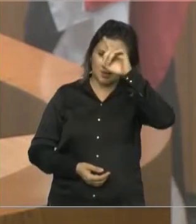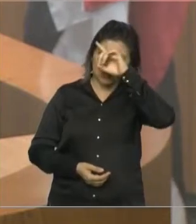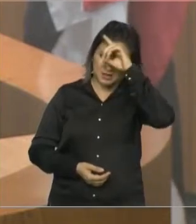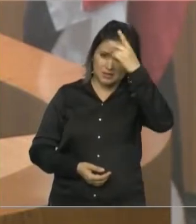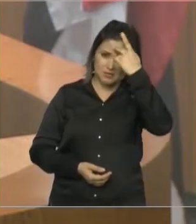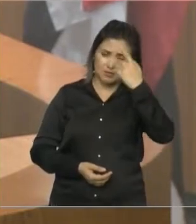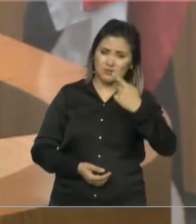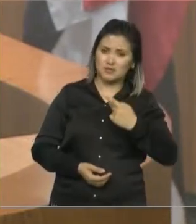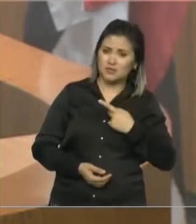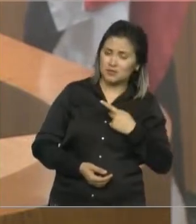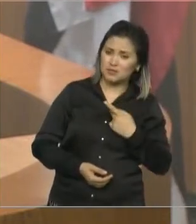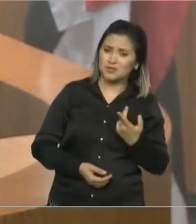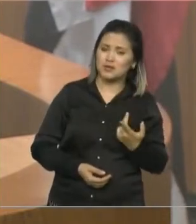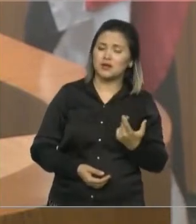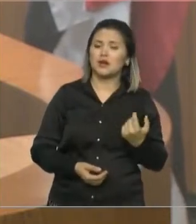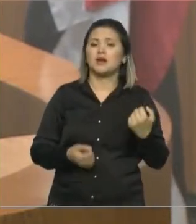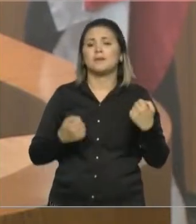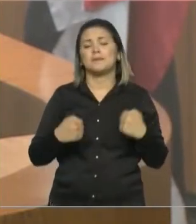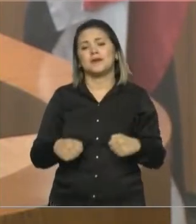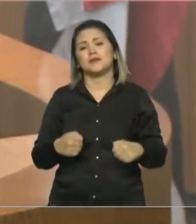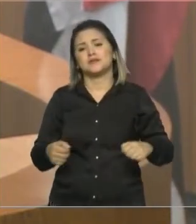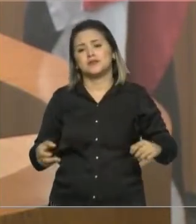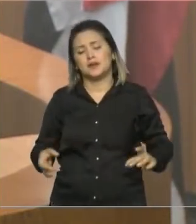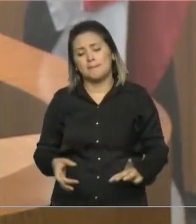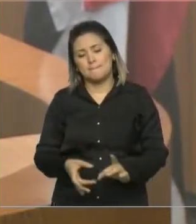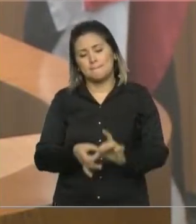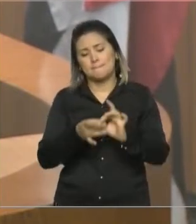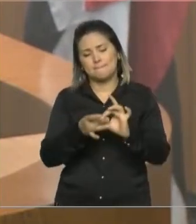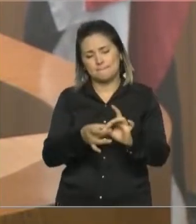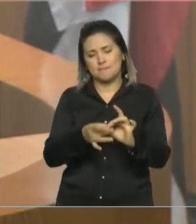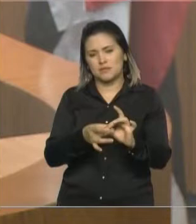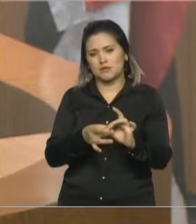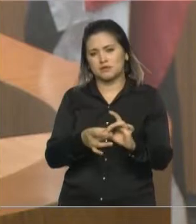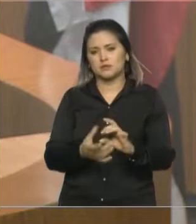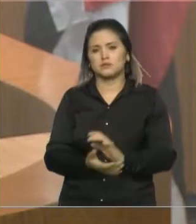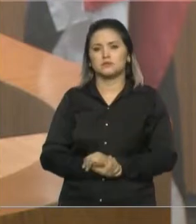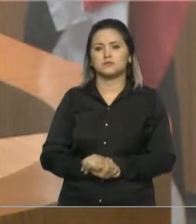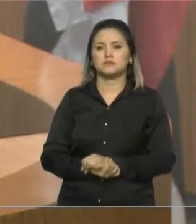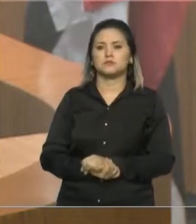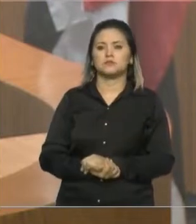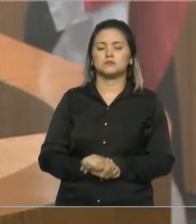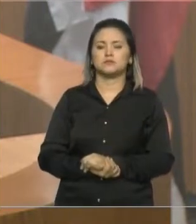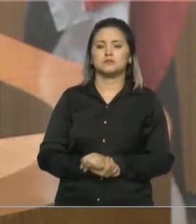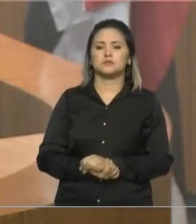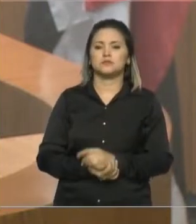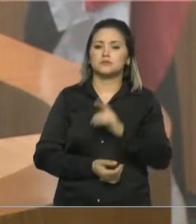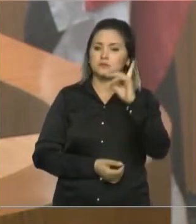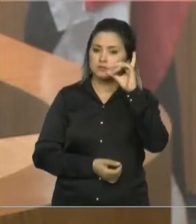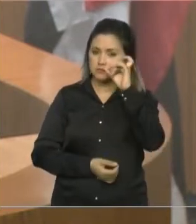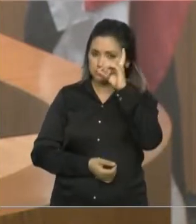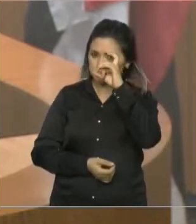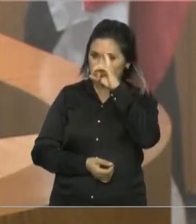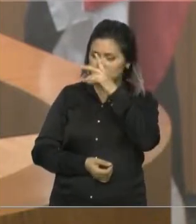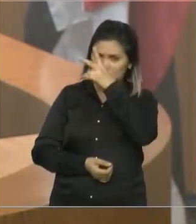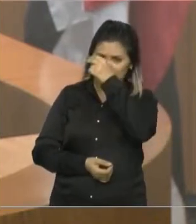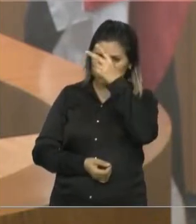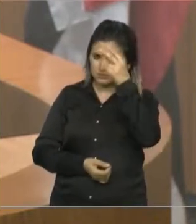construção conjunta, integrada, de fato. É muito difícil a gente ter uma prefeitura que vislumbre com bons